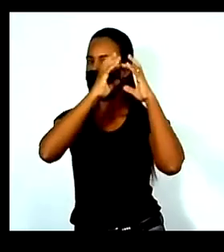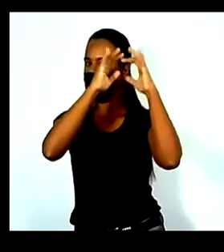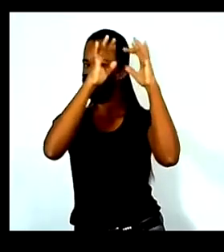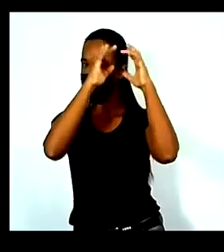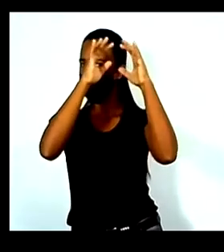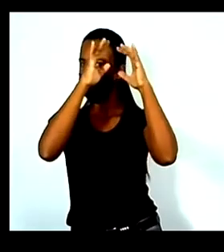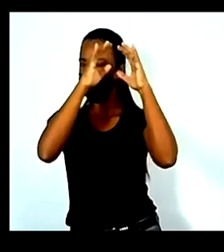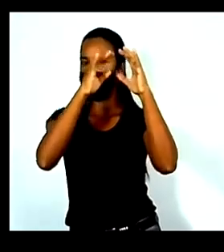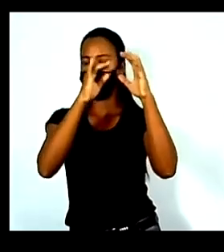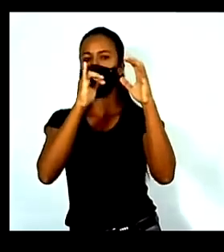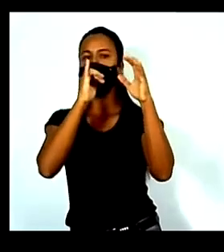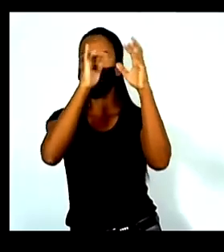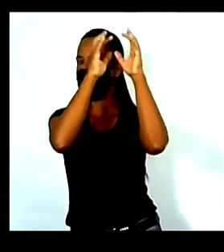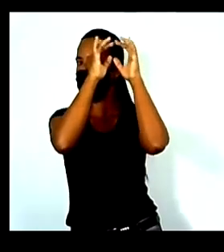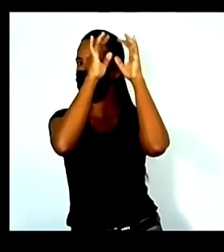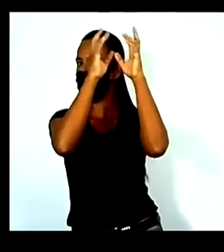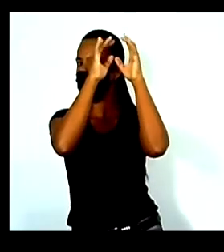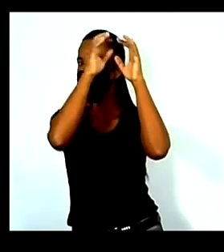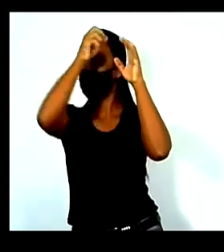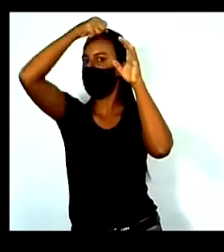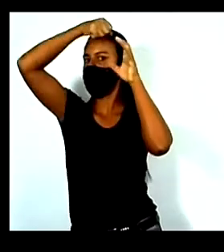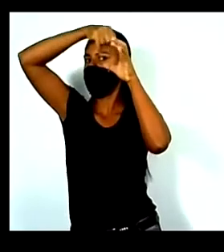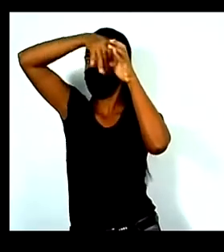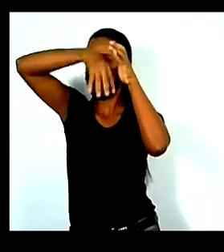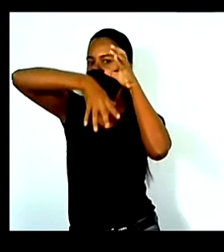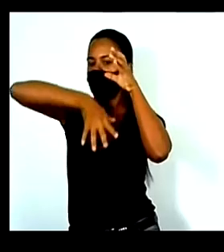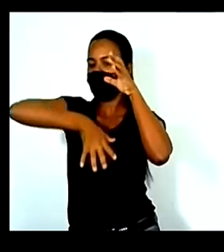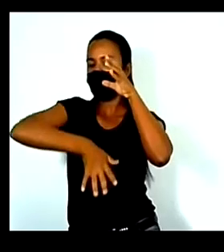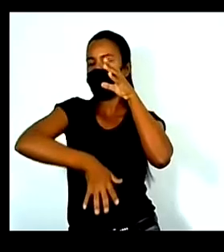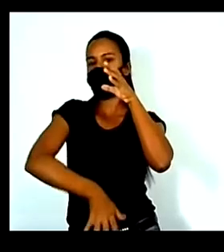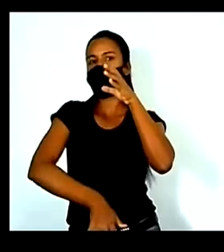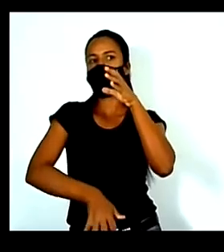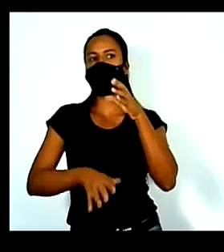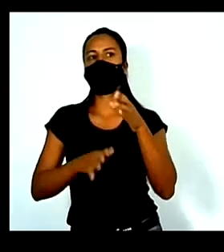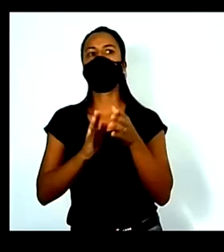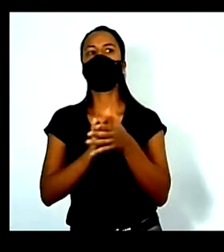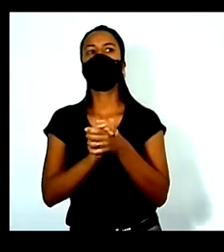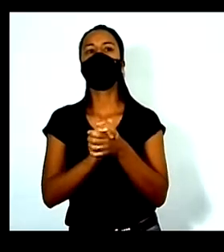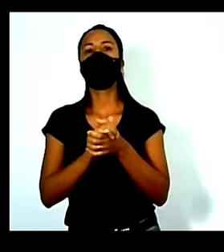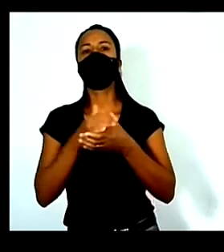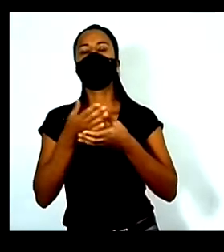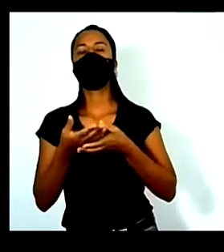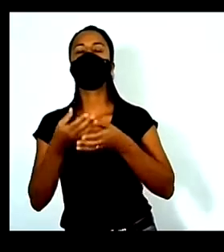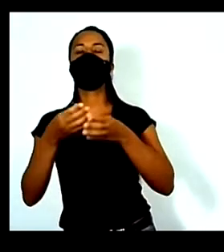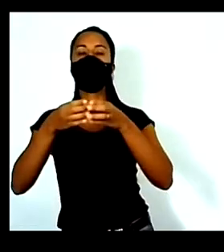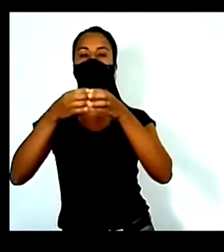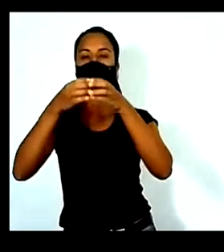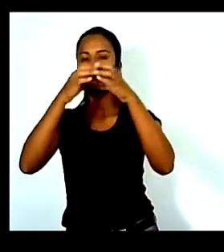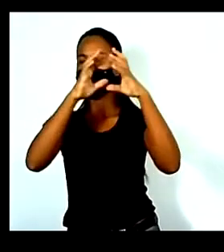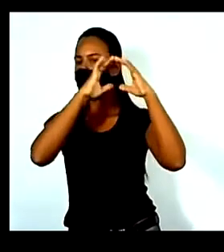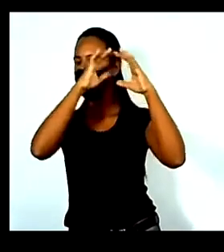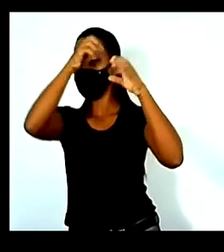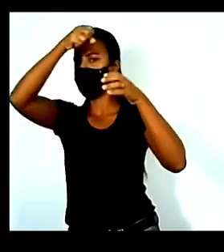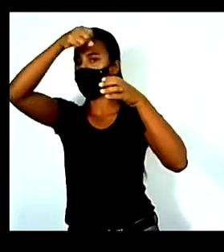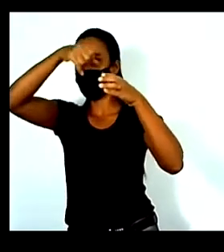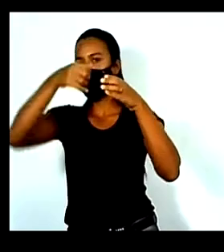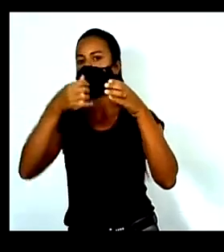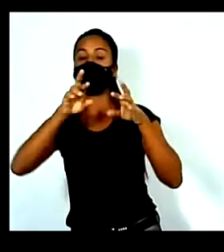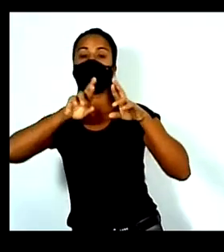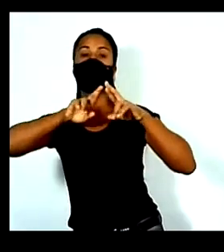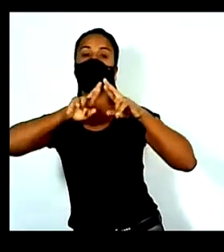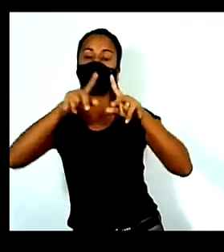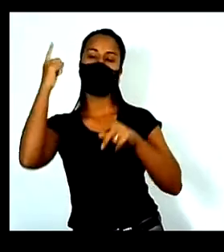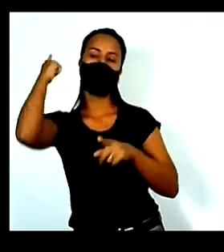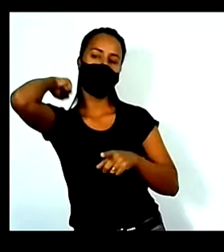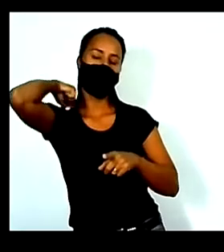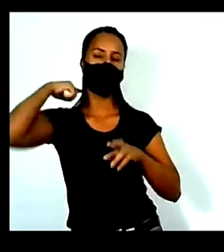é comandado, ele é transportado pela medula espinal. Então, a medula espinal é uma, a coluna vertebral é outra,